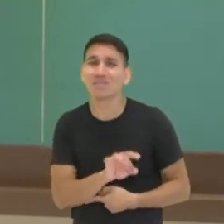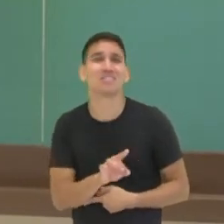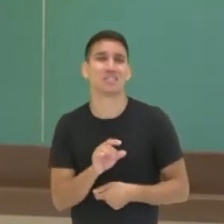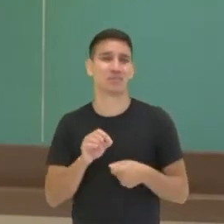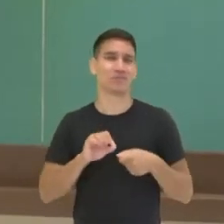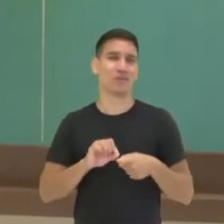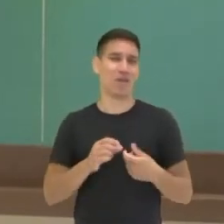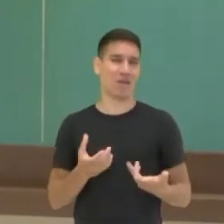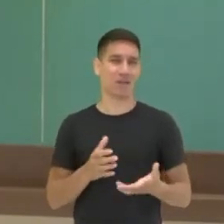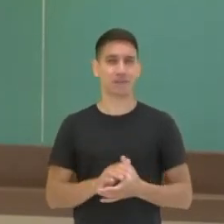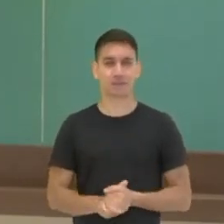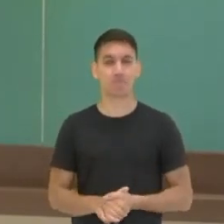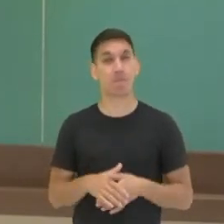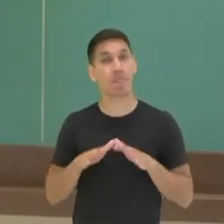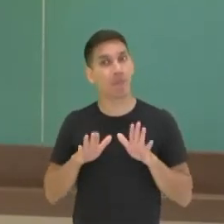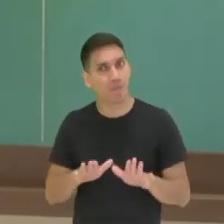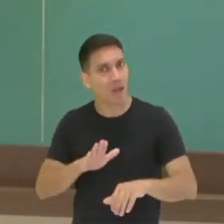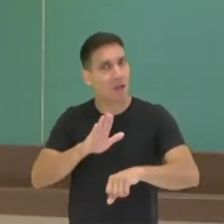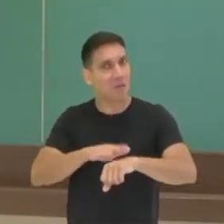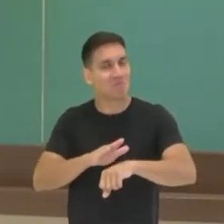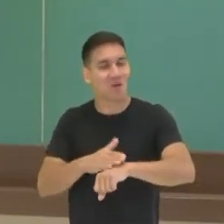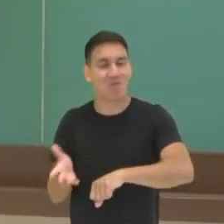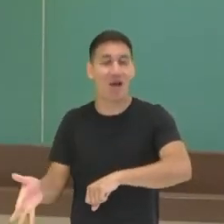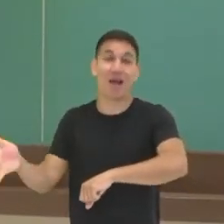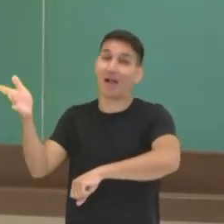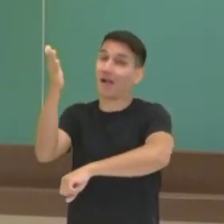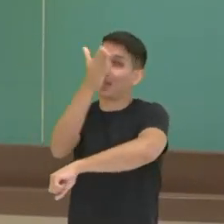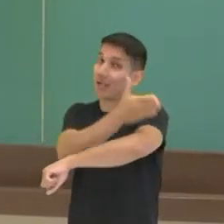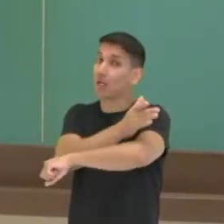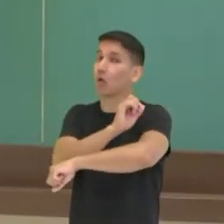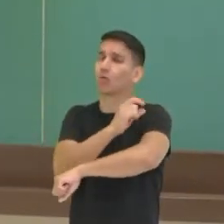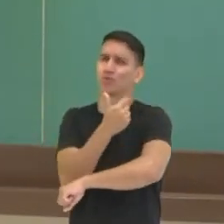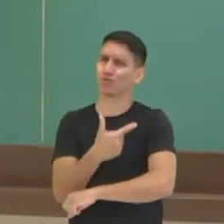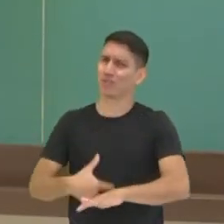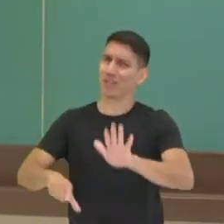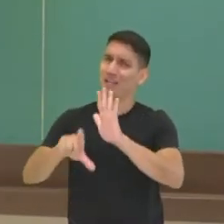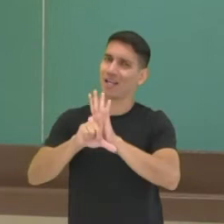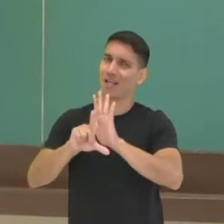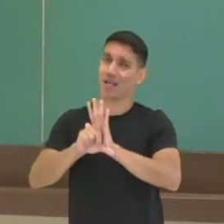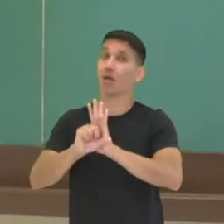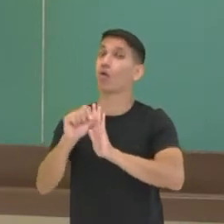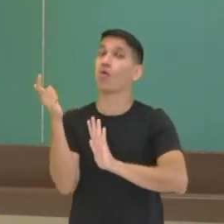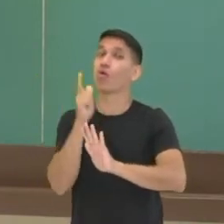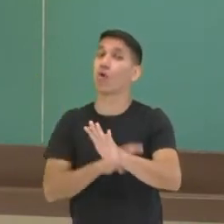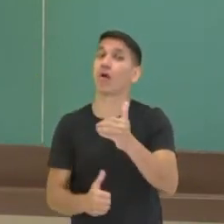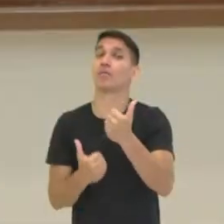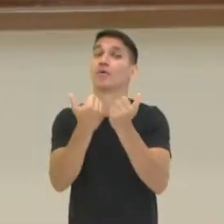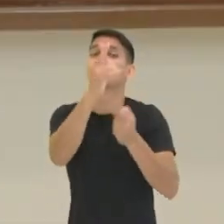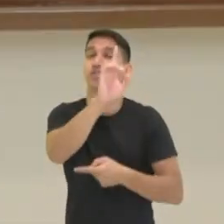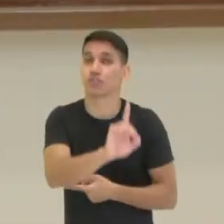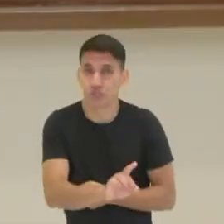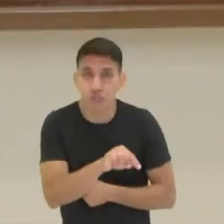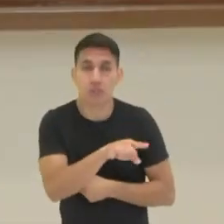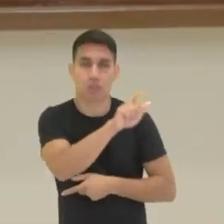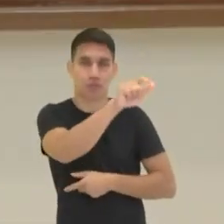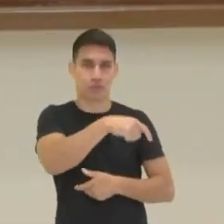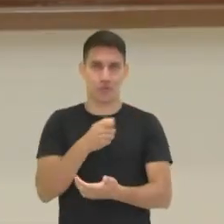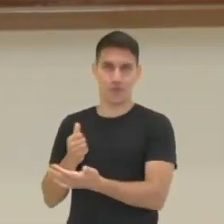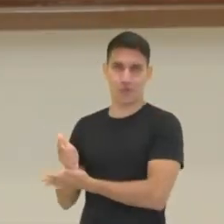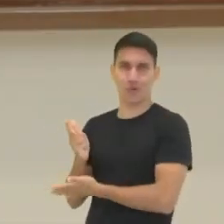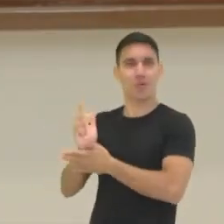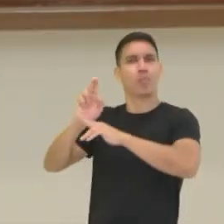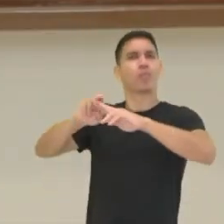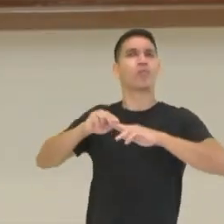consumidor. Mas naquele período não existia o Código de Defesa do Consumidor, né? Então isso tornaria o quê? De certa